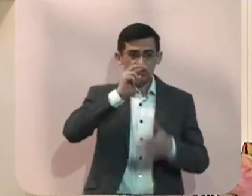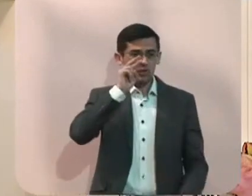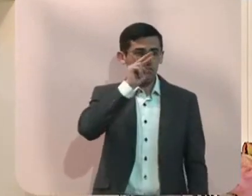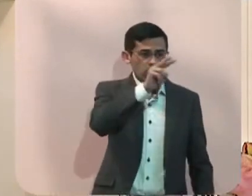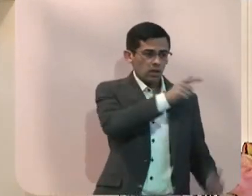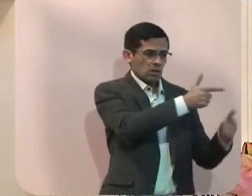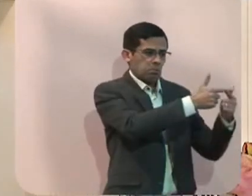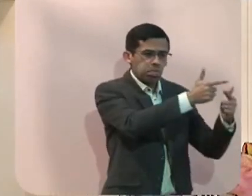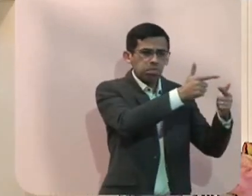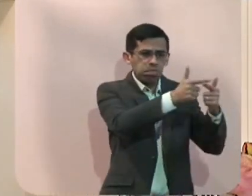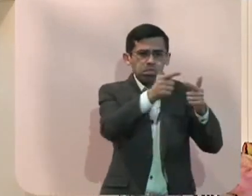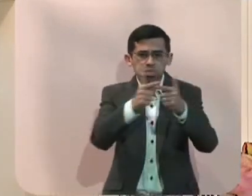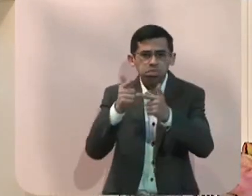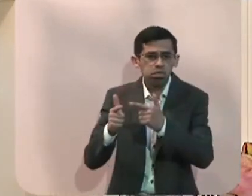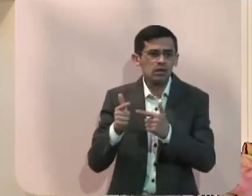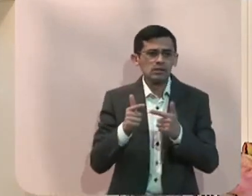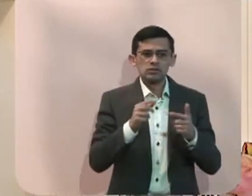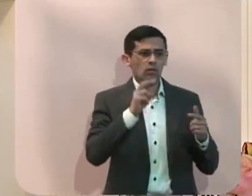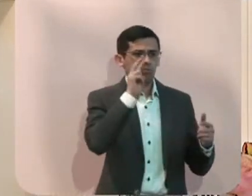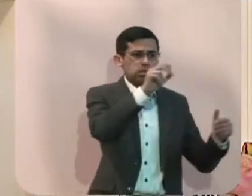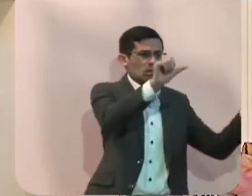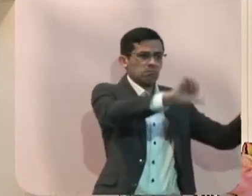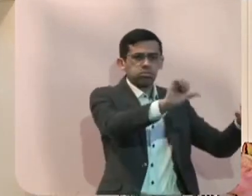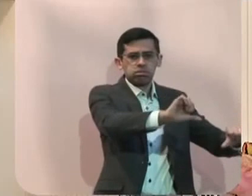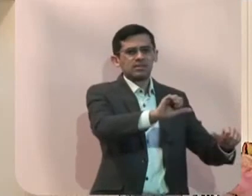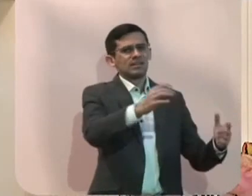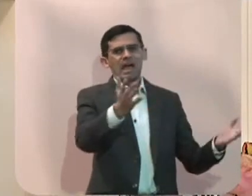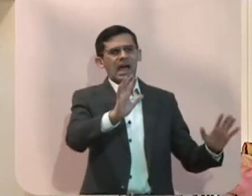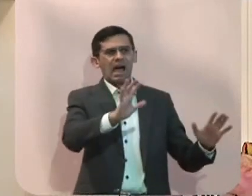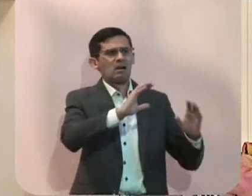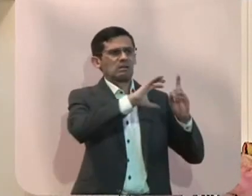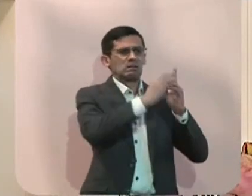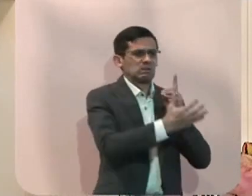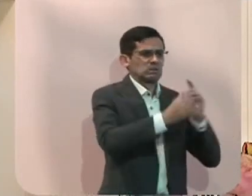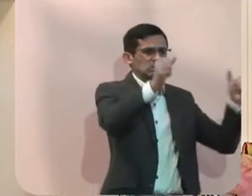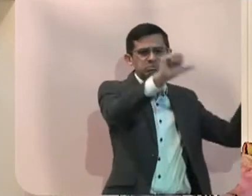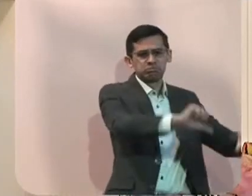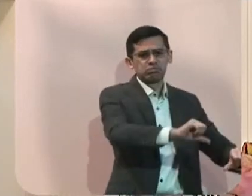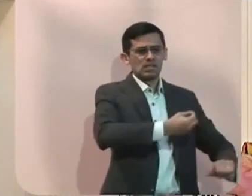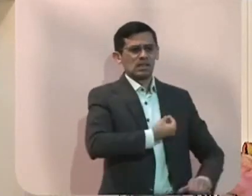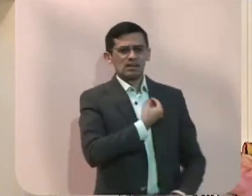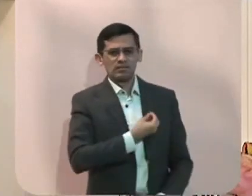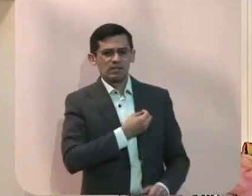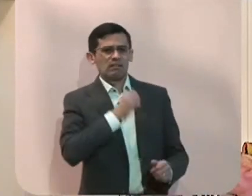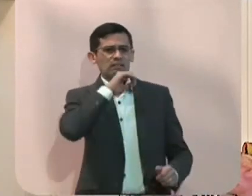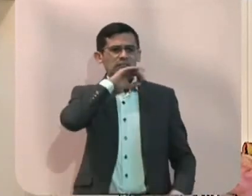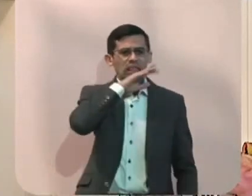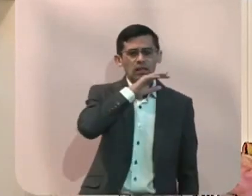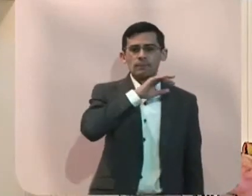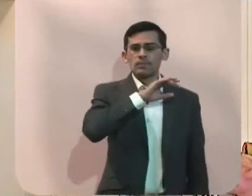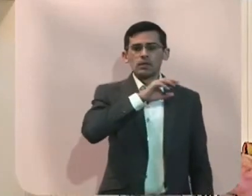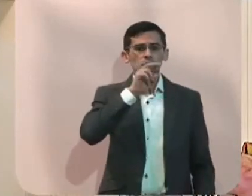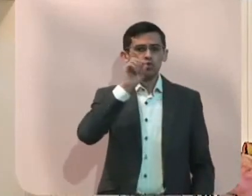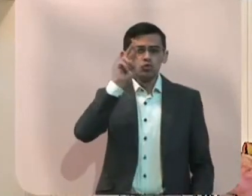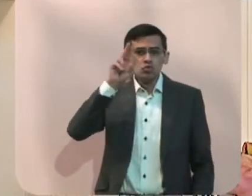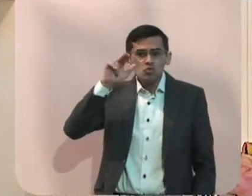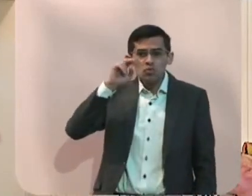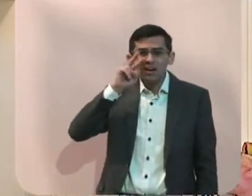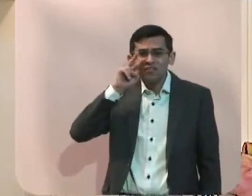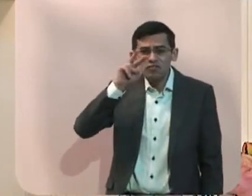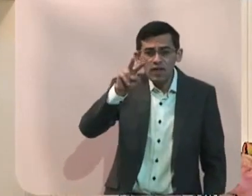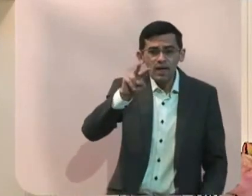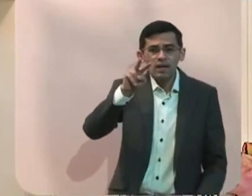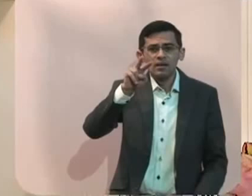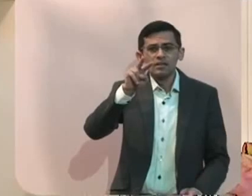enxergam problema. Só tem crítica. O culto foi assim, a vida foi assim, aconteceu isso. E nunca enxergam